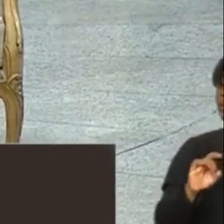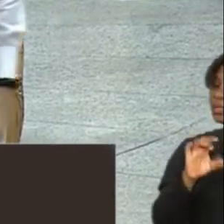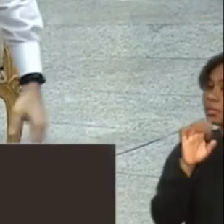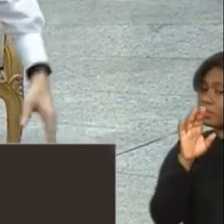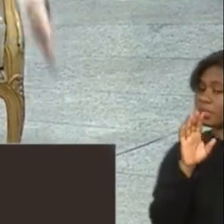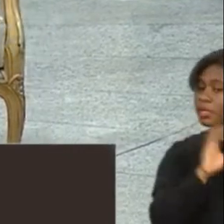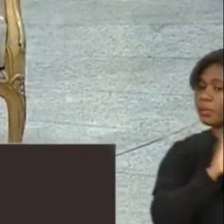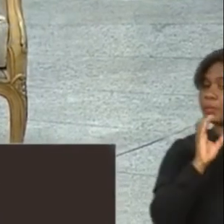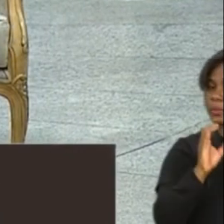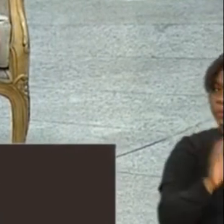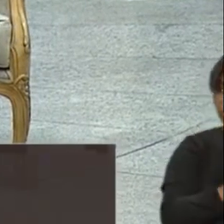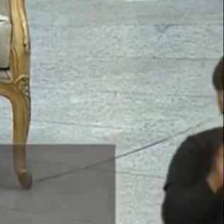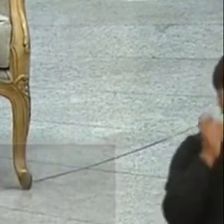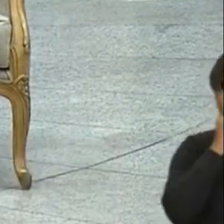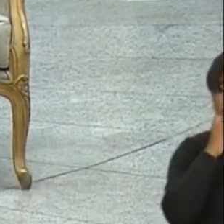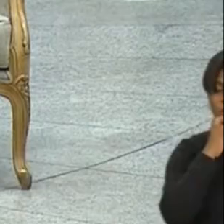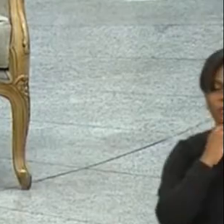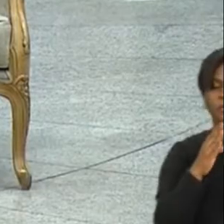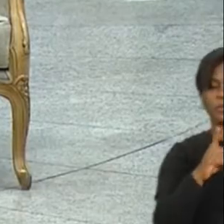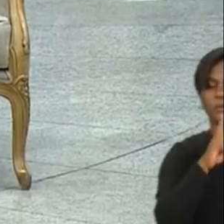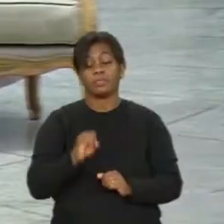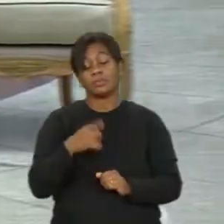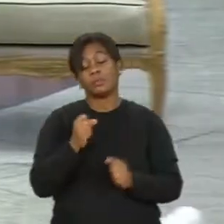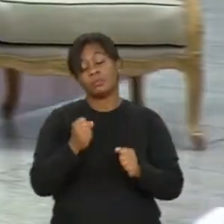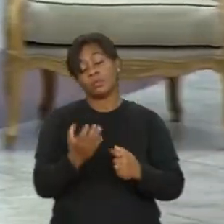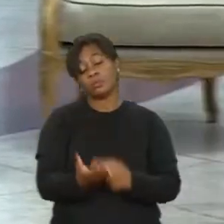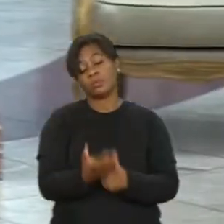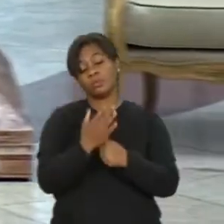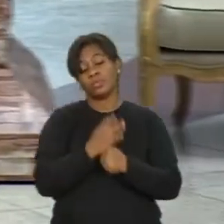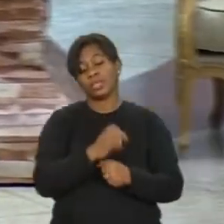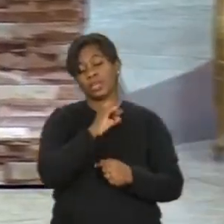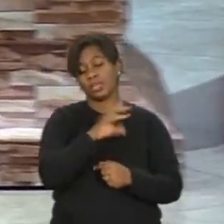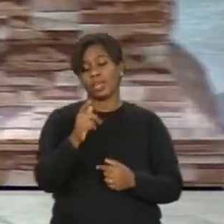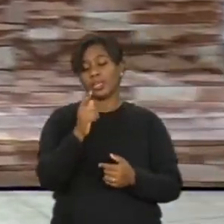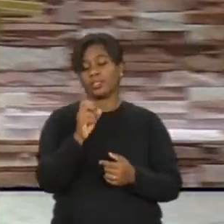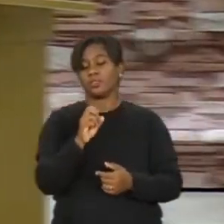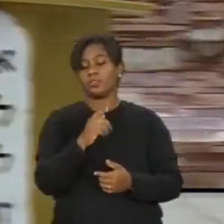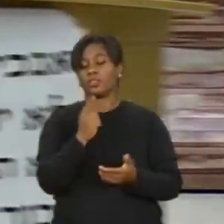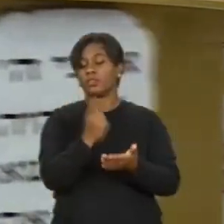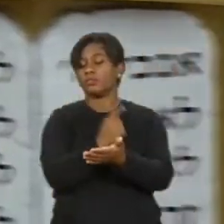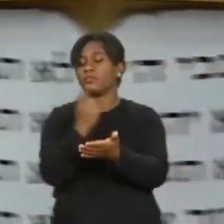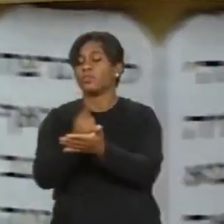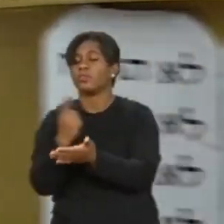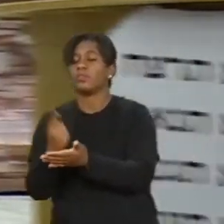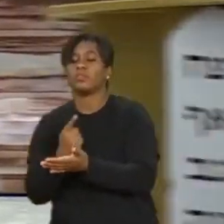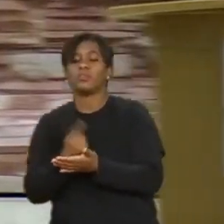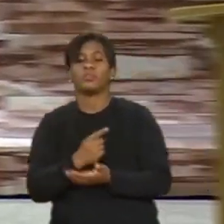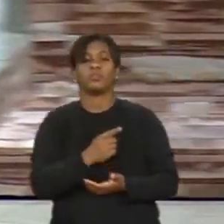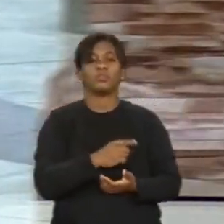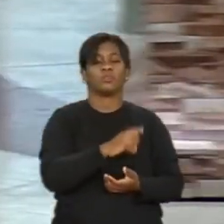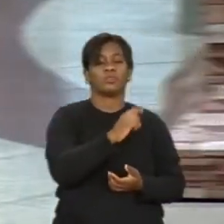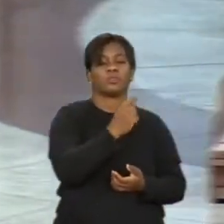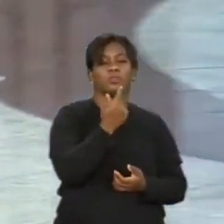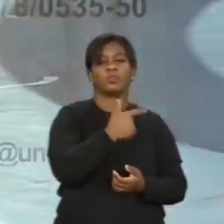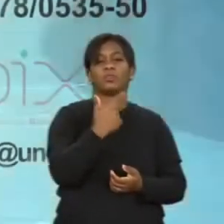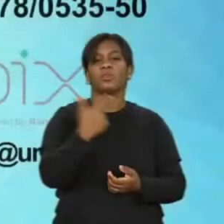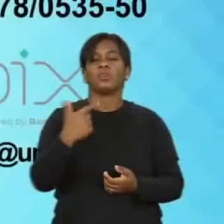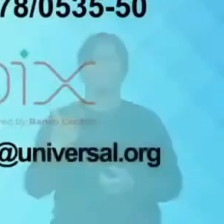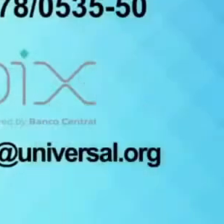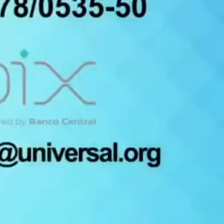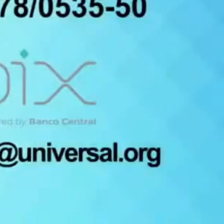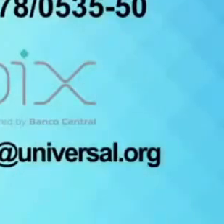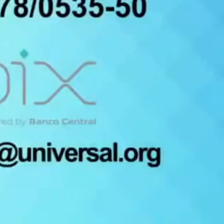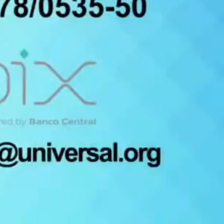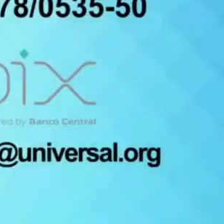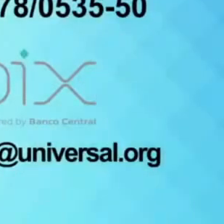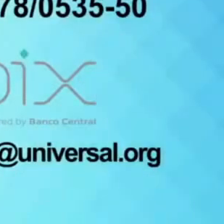amor amanhã, sexta-feira, aniversário da igreja. Cada jornal desse custa R$2, você põe aqui quantos você puder,